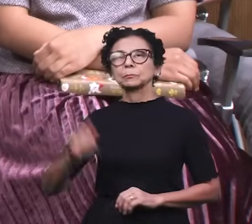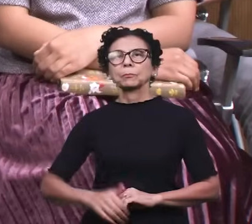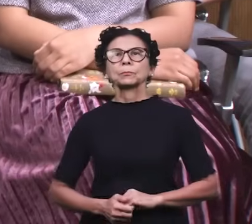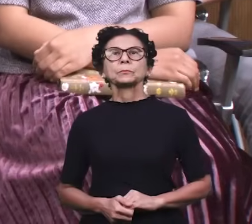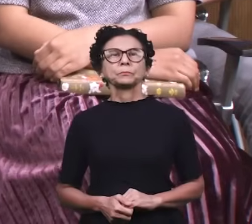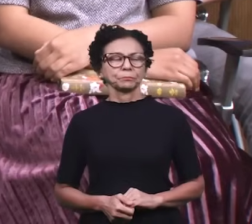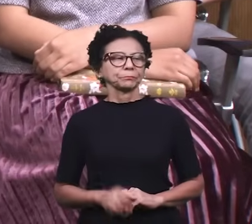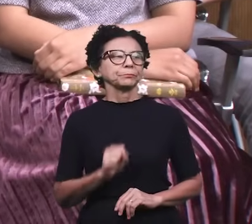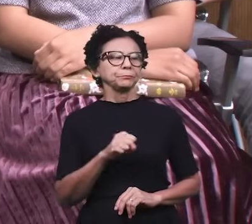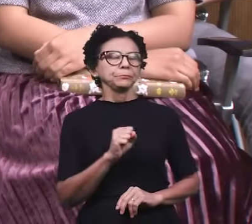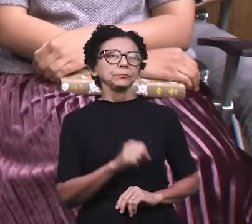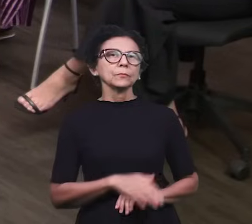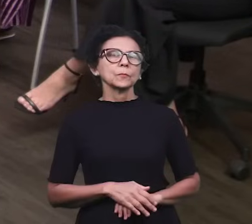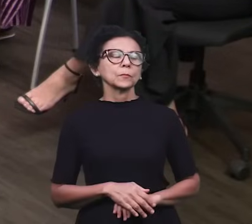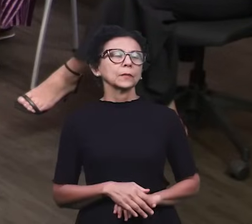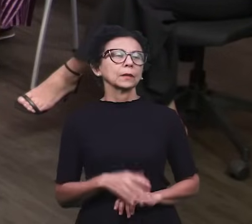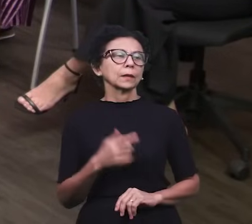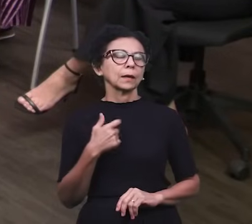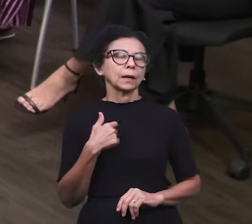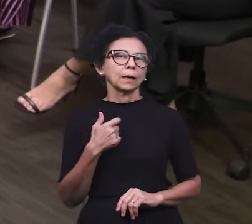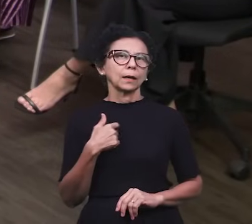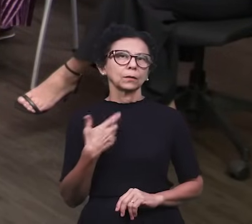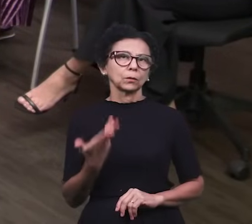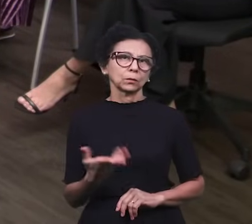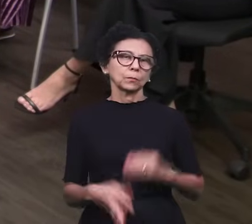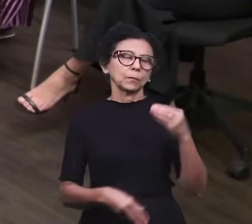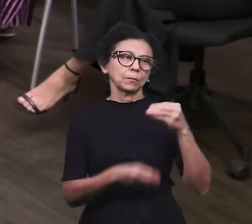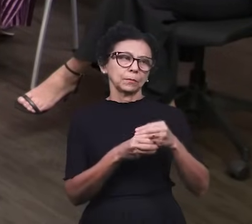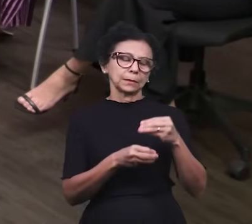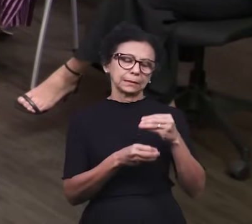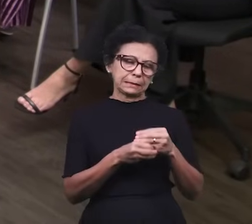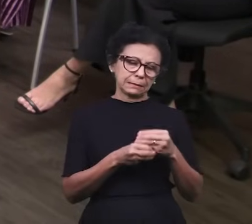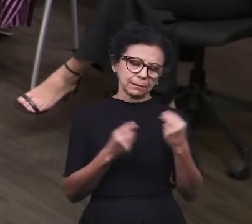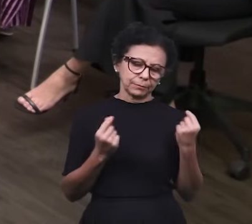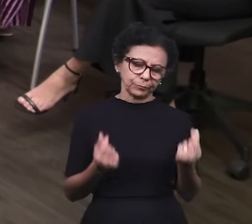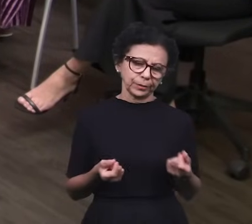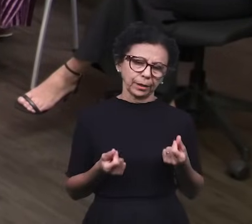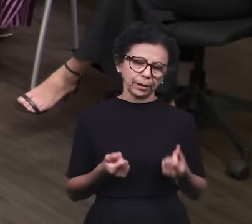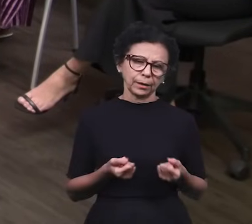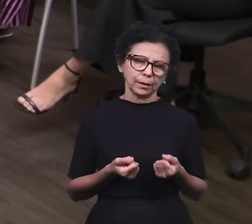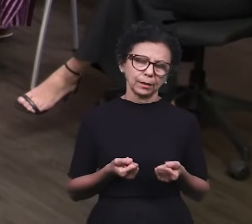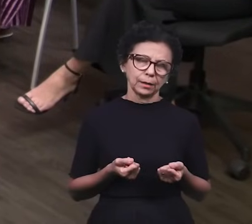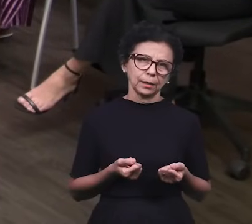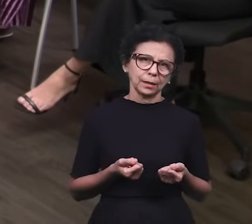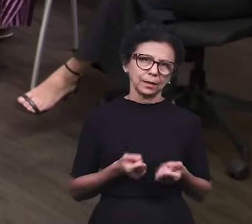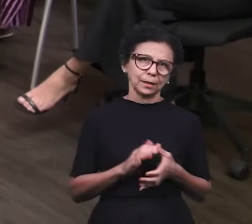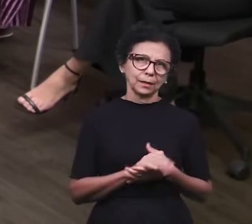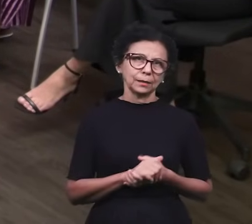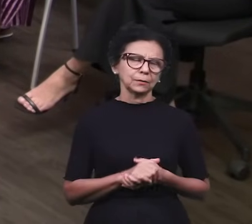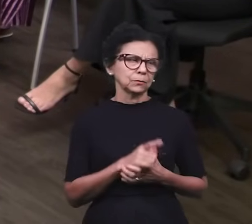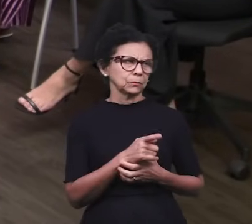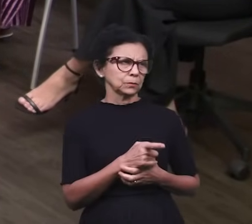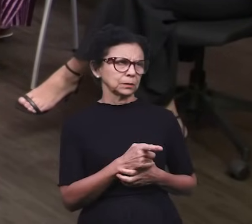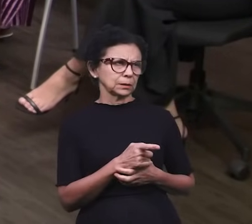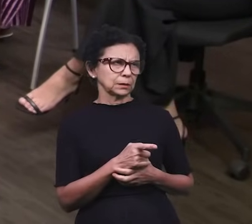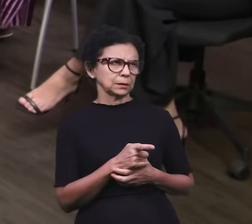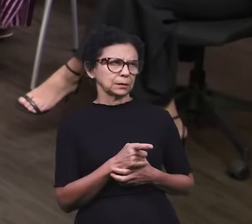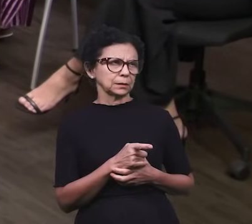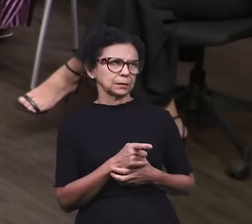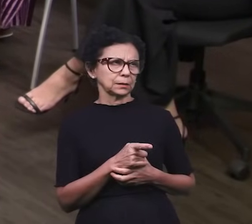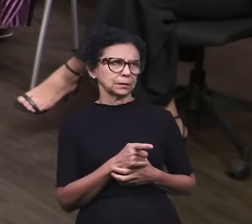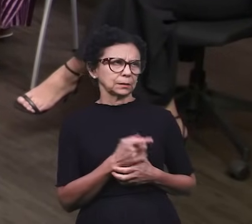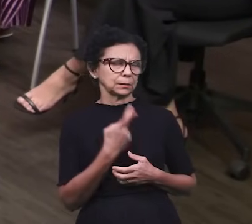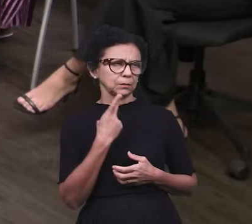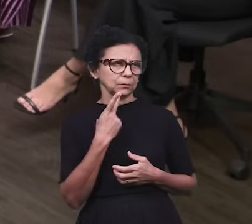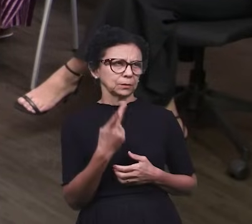bom. O que eu queria complementar, partindo de uma expressão que você usou,